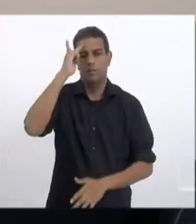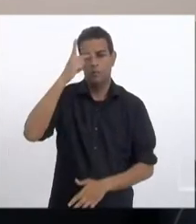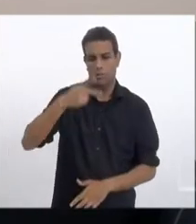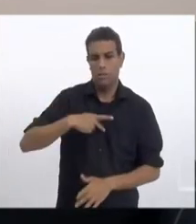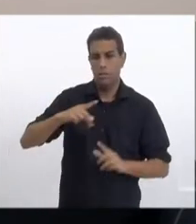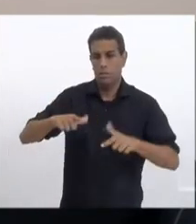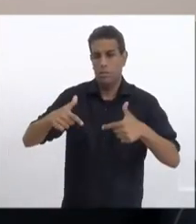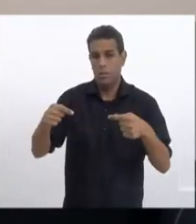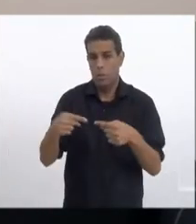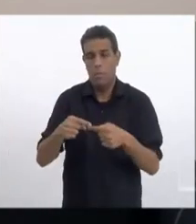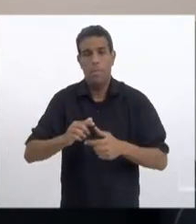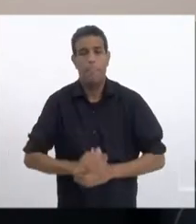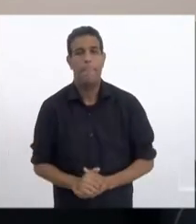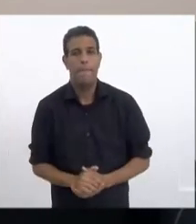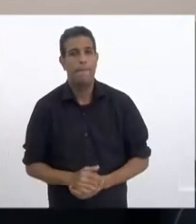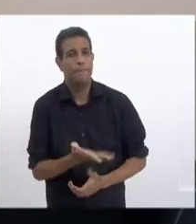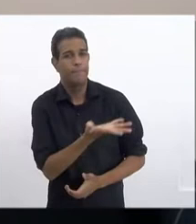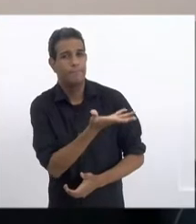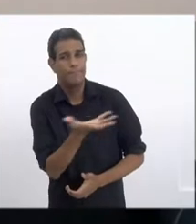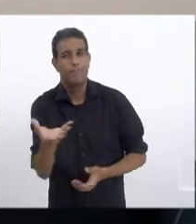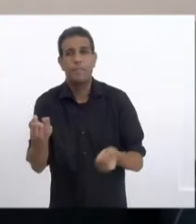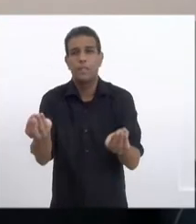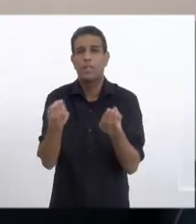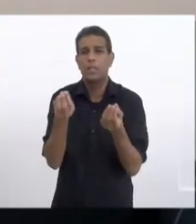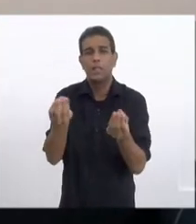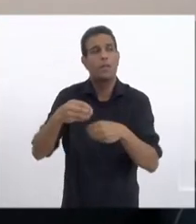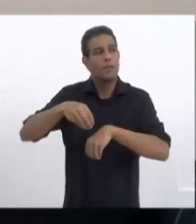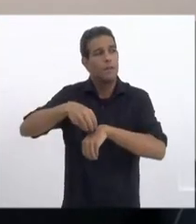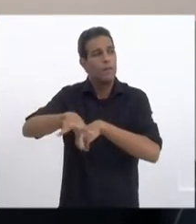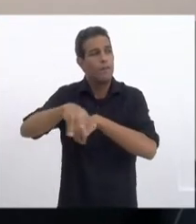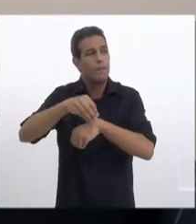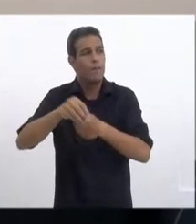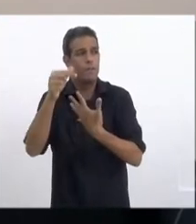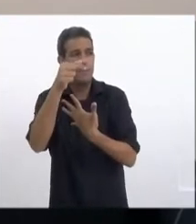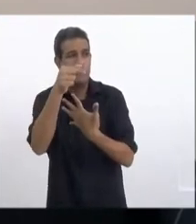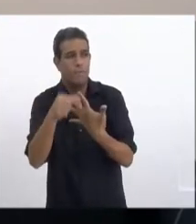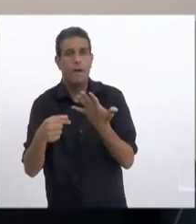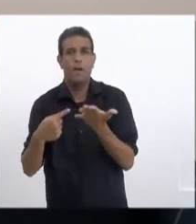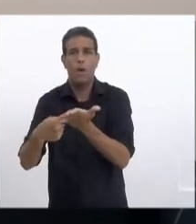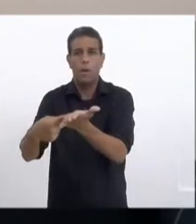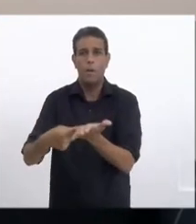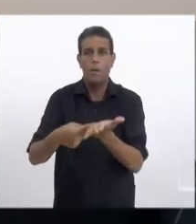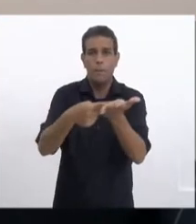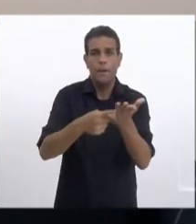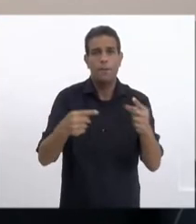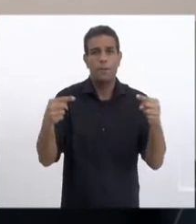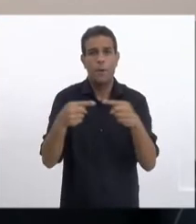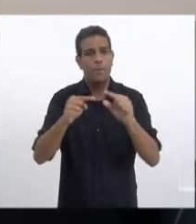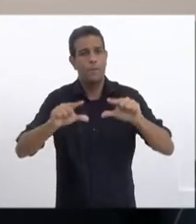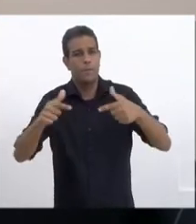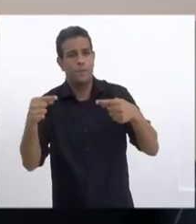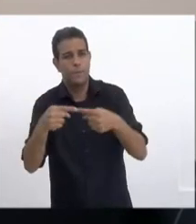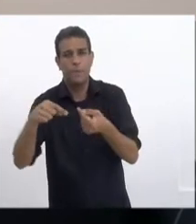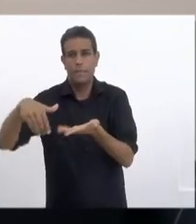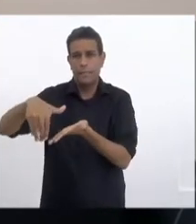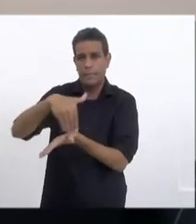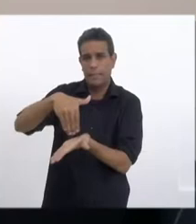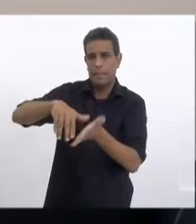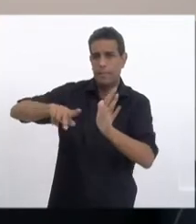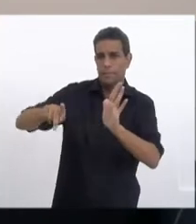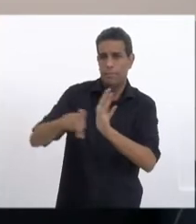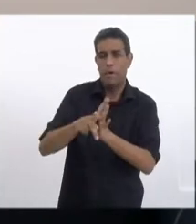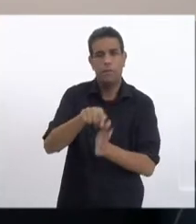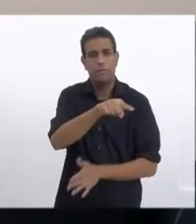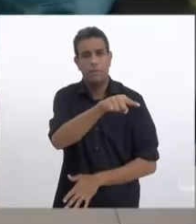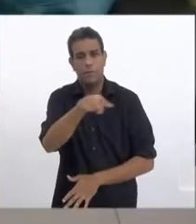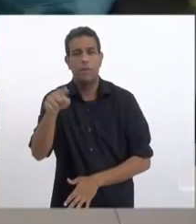fluminense. Então, eu quero aqui já fazer o meu compromisso com a secretaria, com